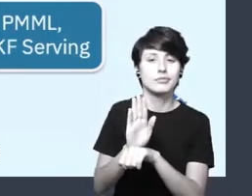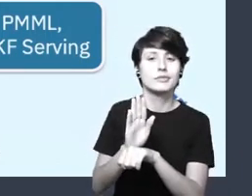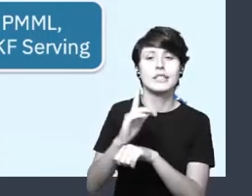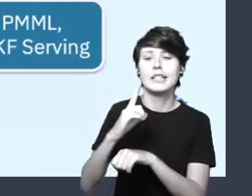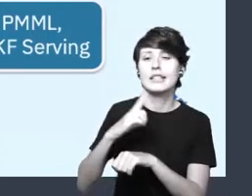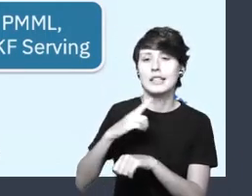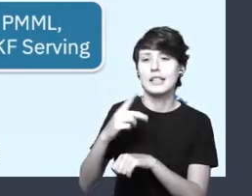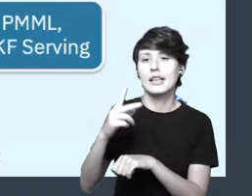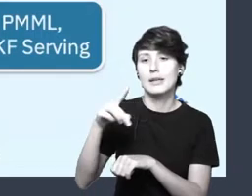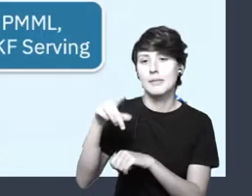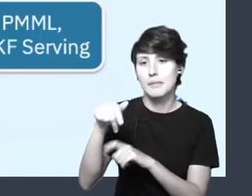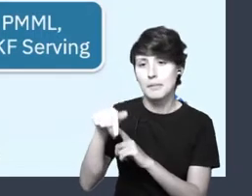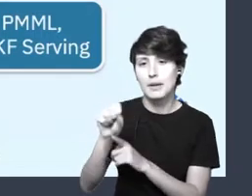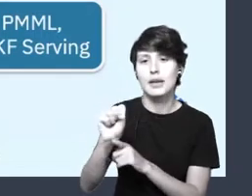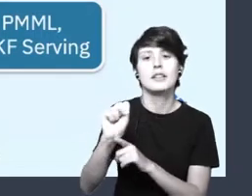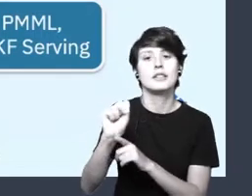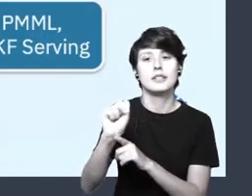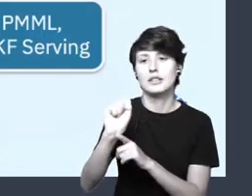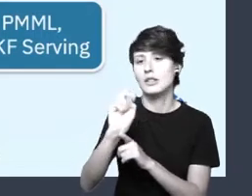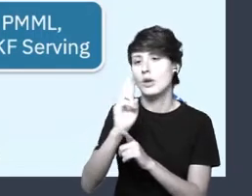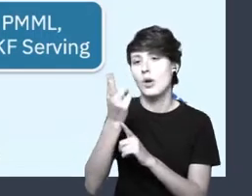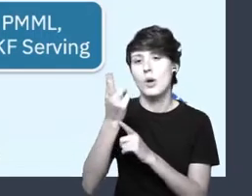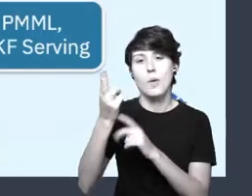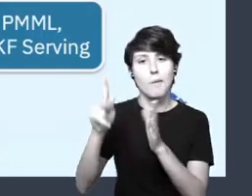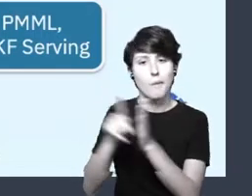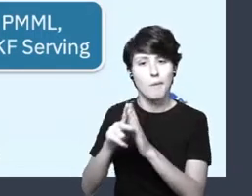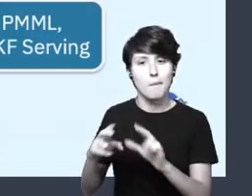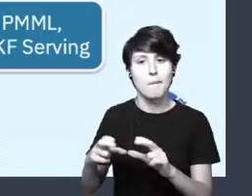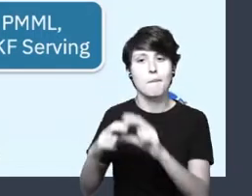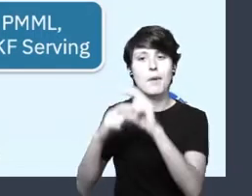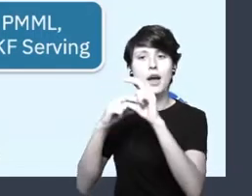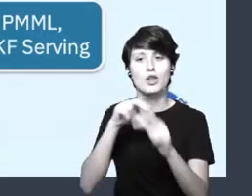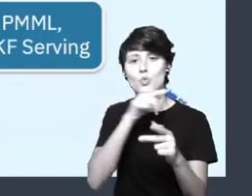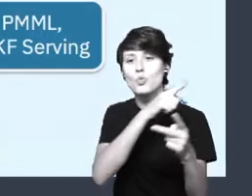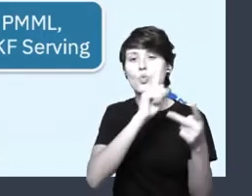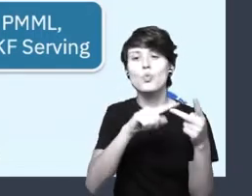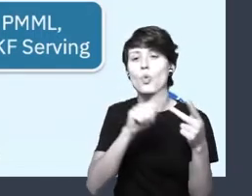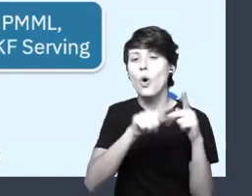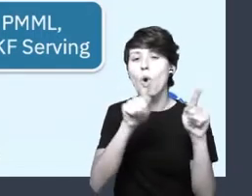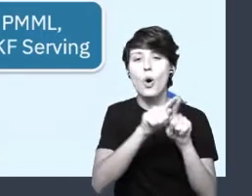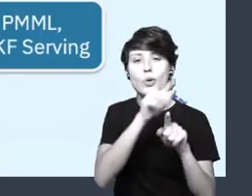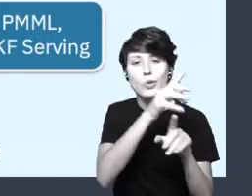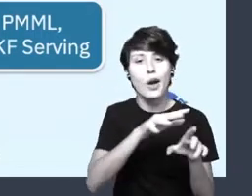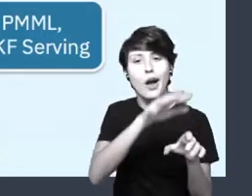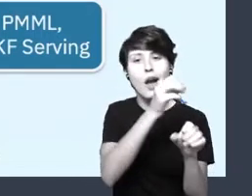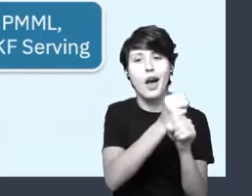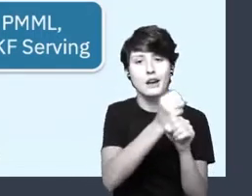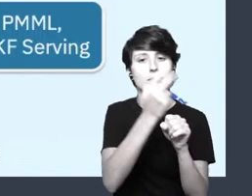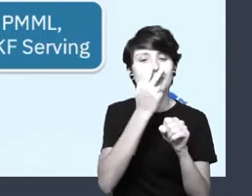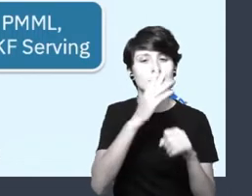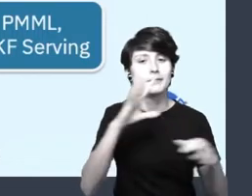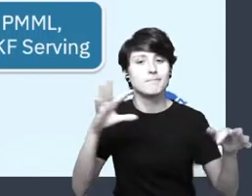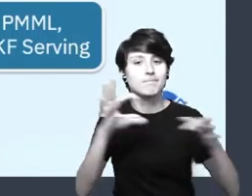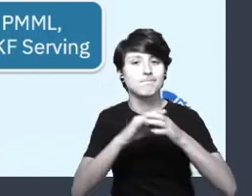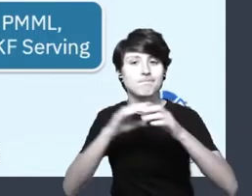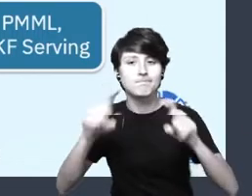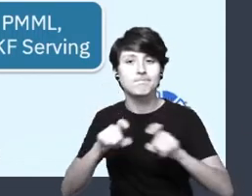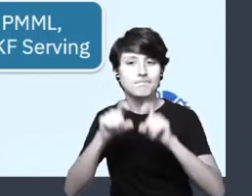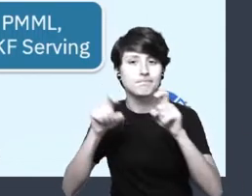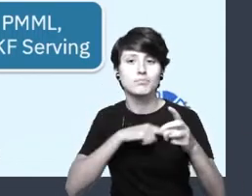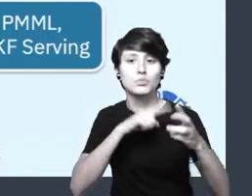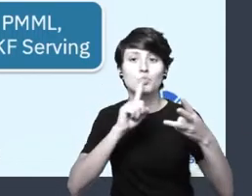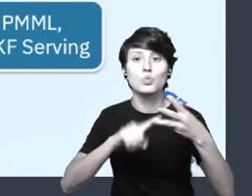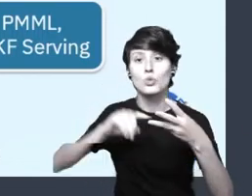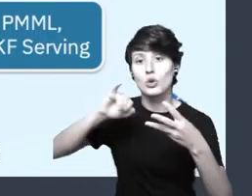é um pacote para Python, você tem Scikit-Learn, que também é um outro pacote, mas mais voltado a Machine Learning, tem Jupyter, que são